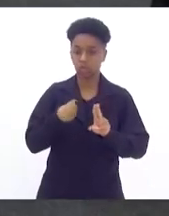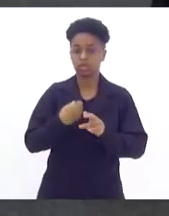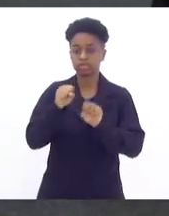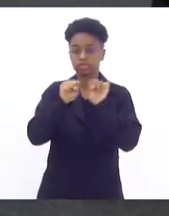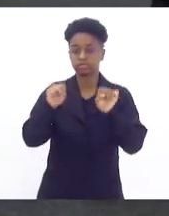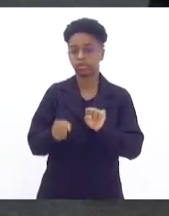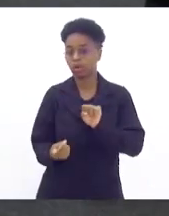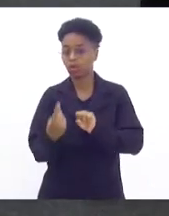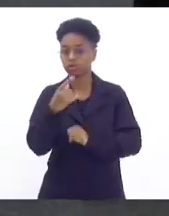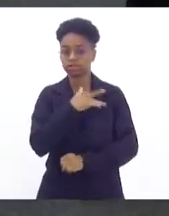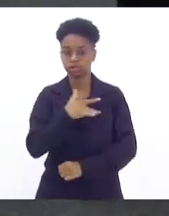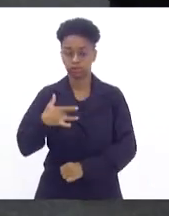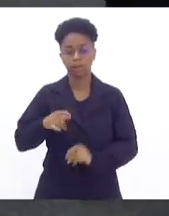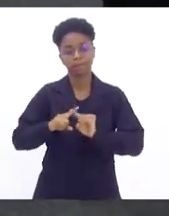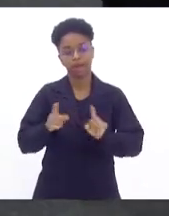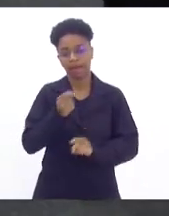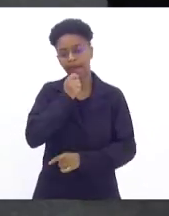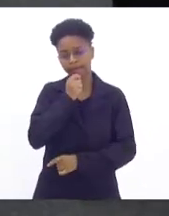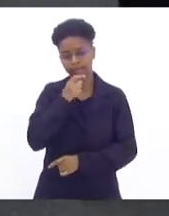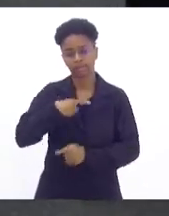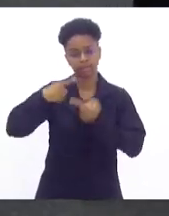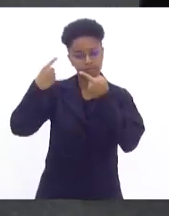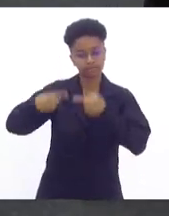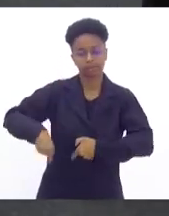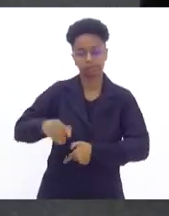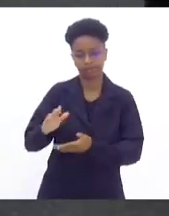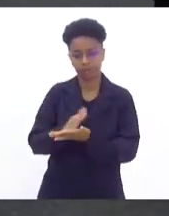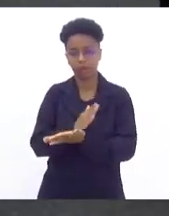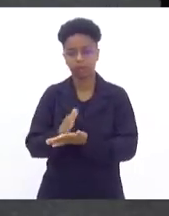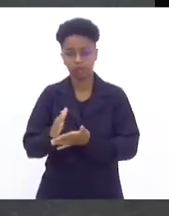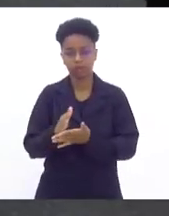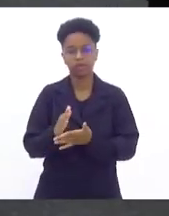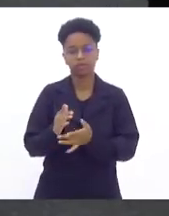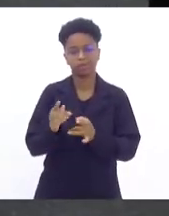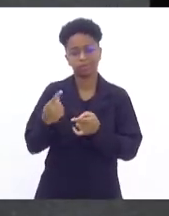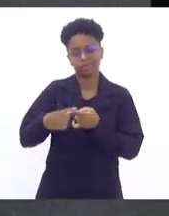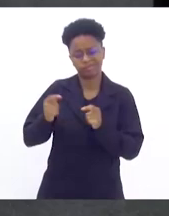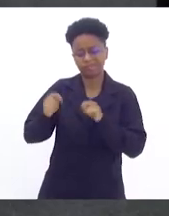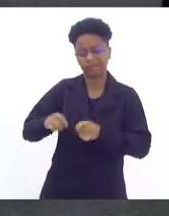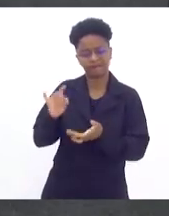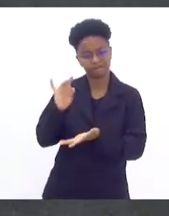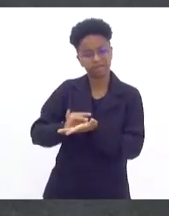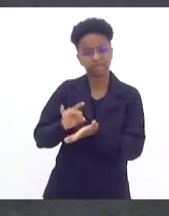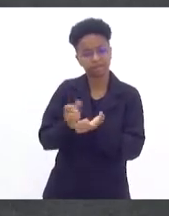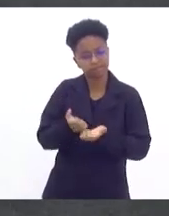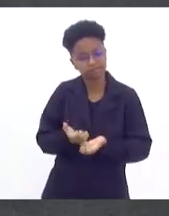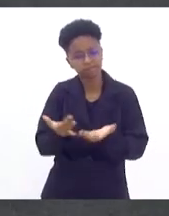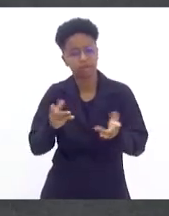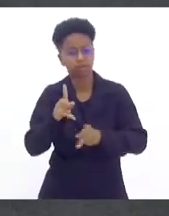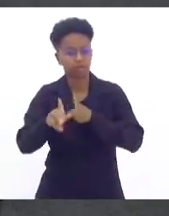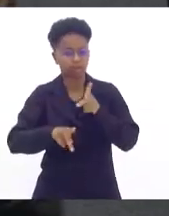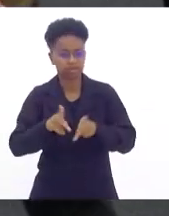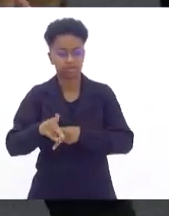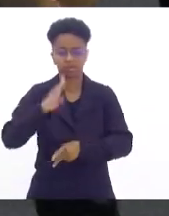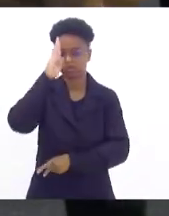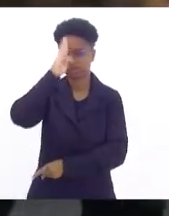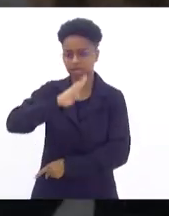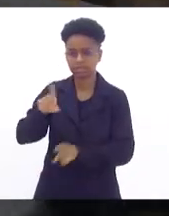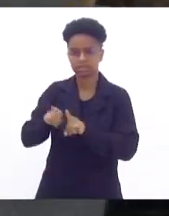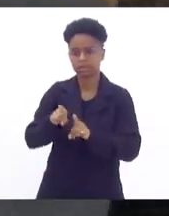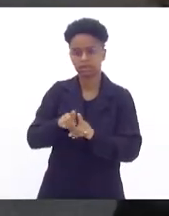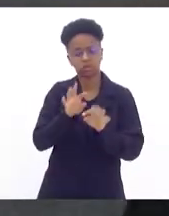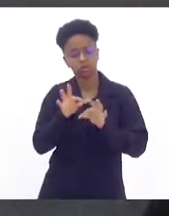sistema único de saúde mas ainda há muitos desafios para que ele seja de fato Popular público gratuito e Universal